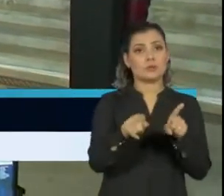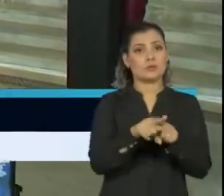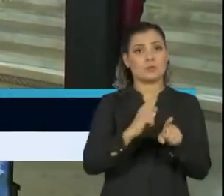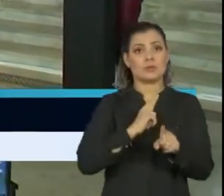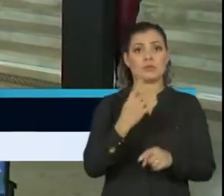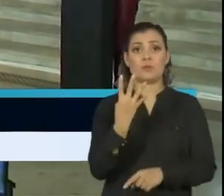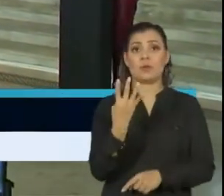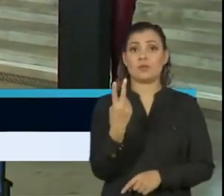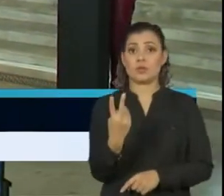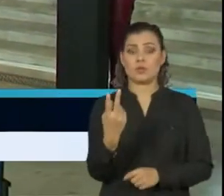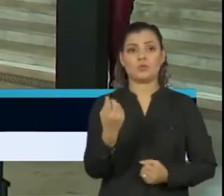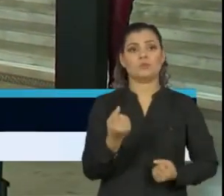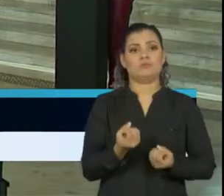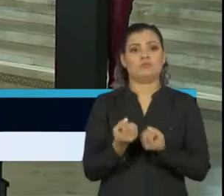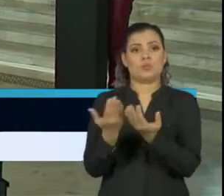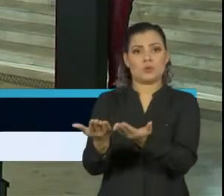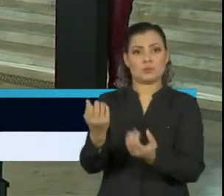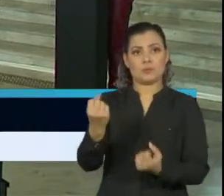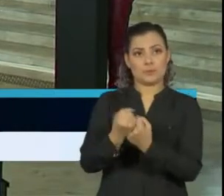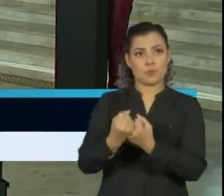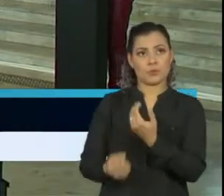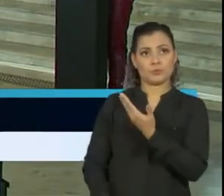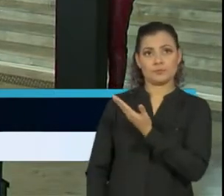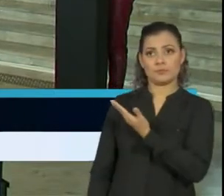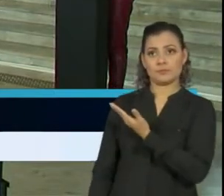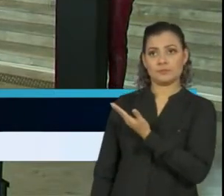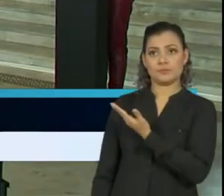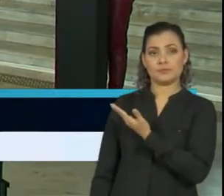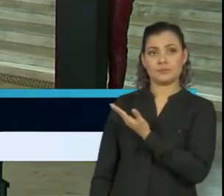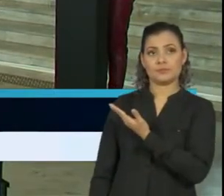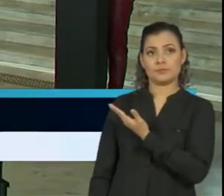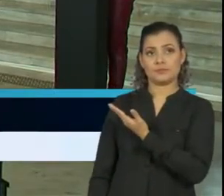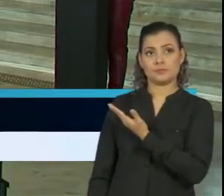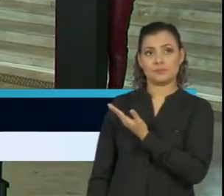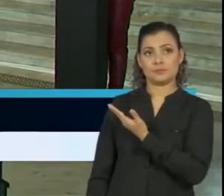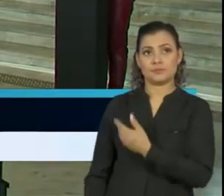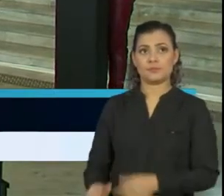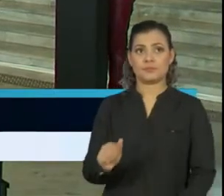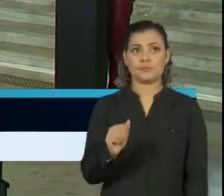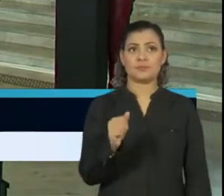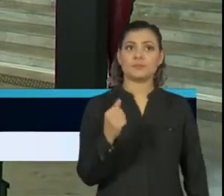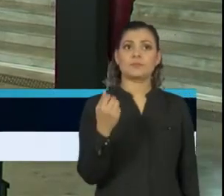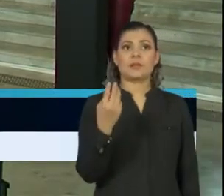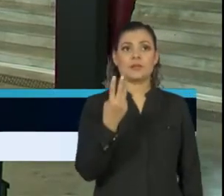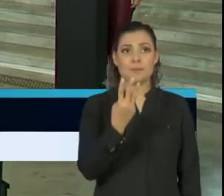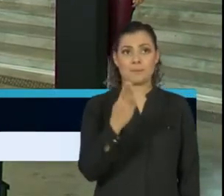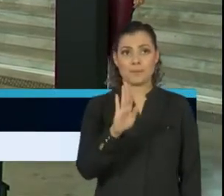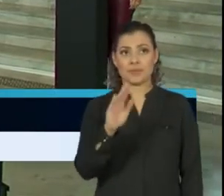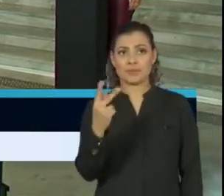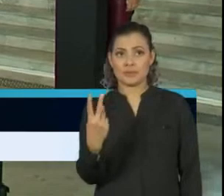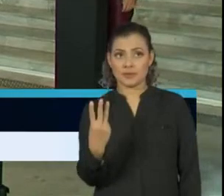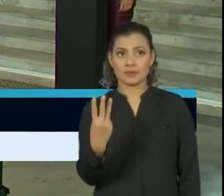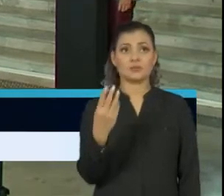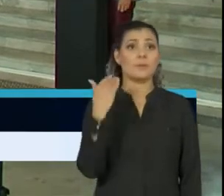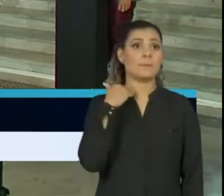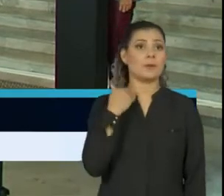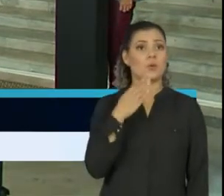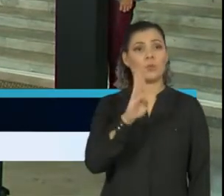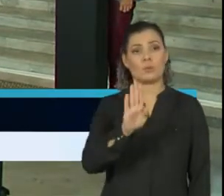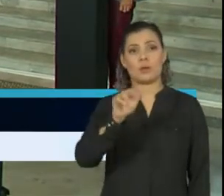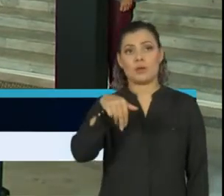aqui 42 doadores, Abades, Atie Von Hatt, B3, Banco